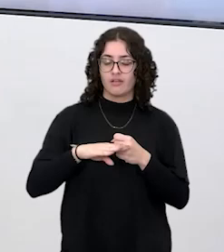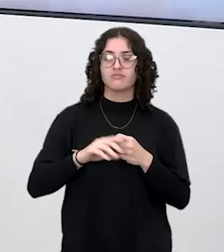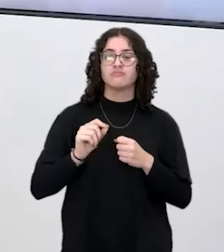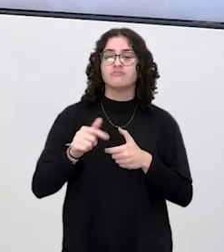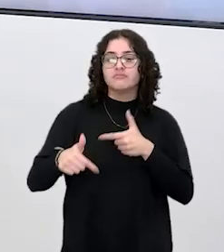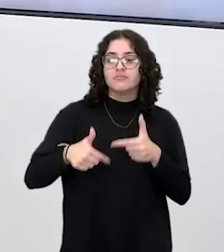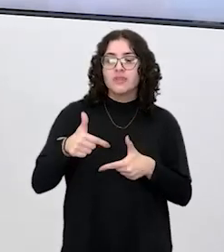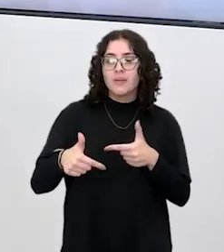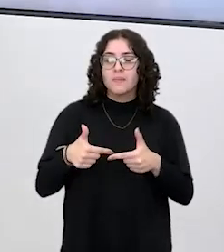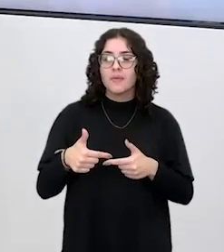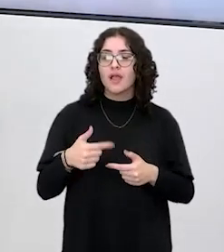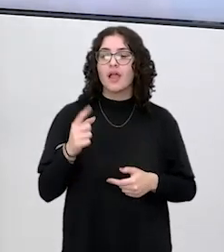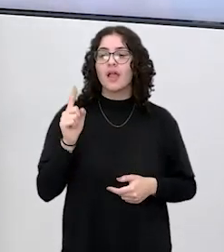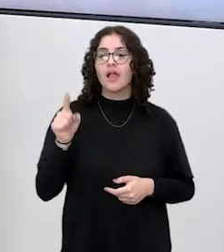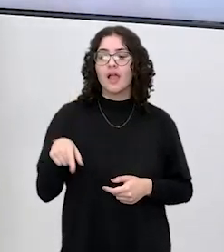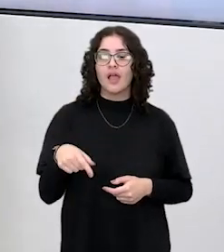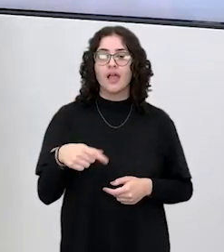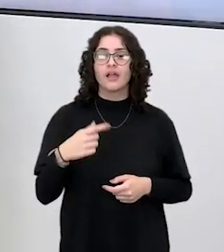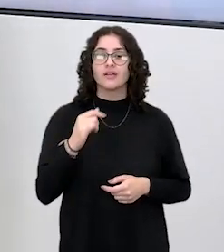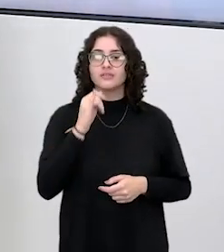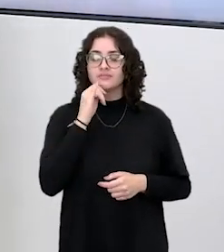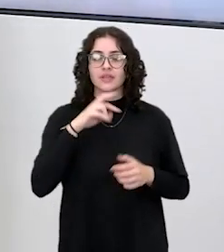de forma inter e